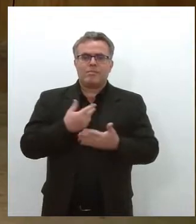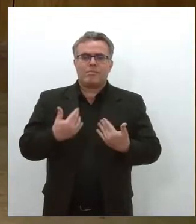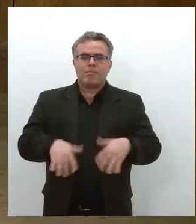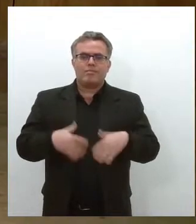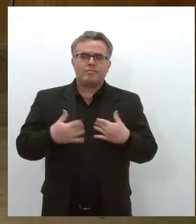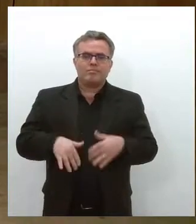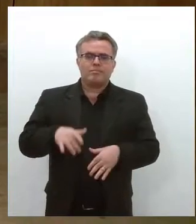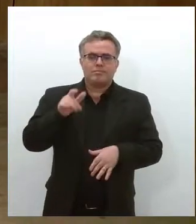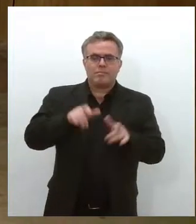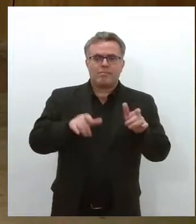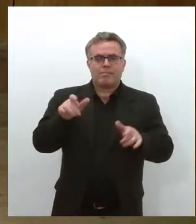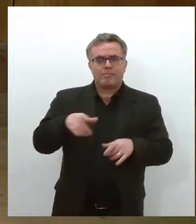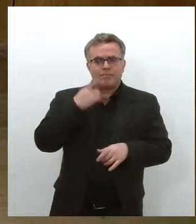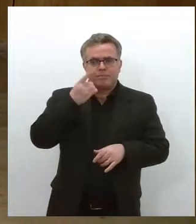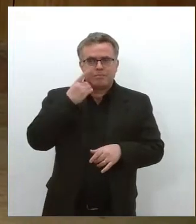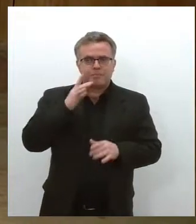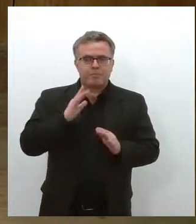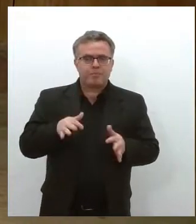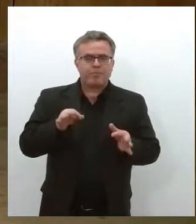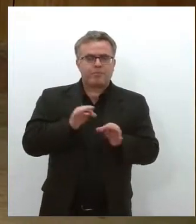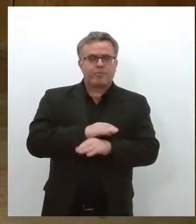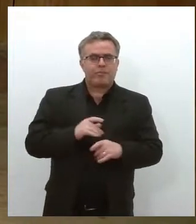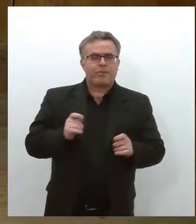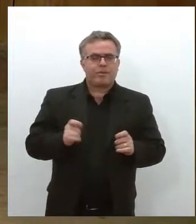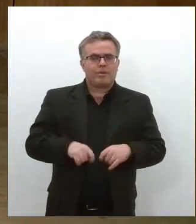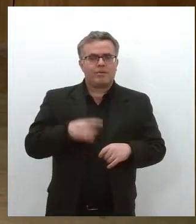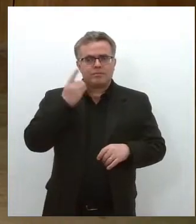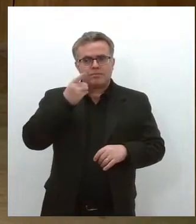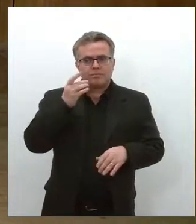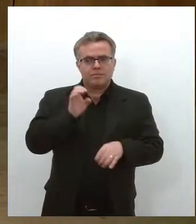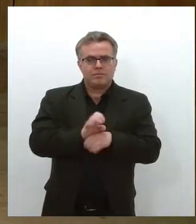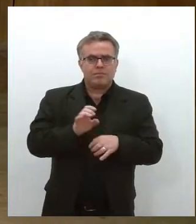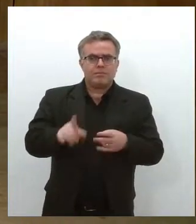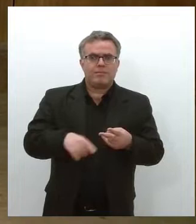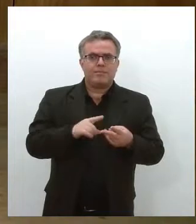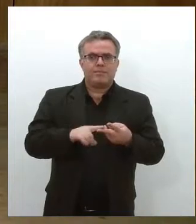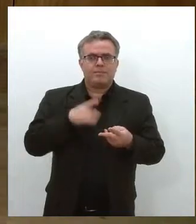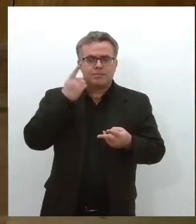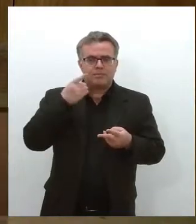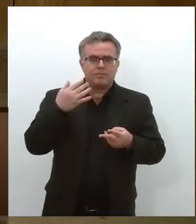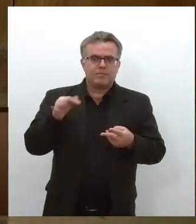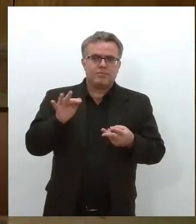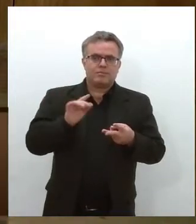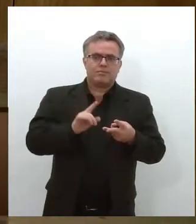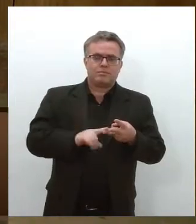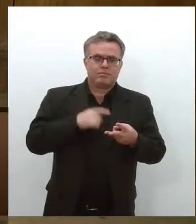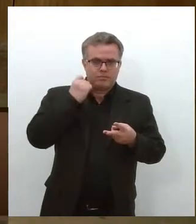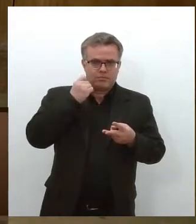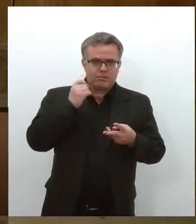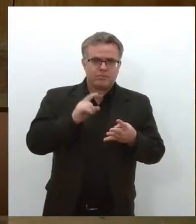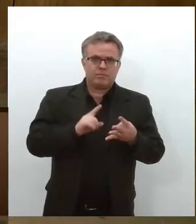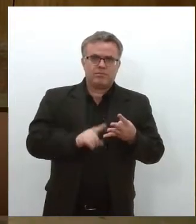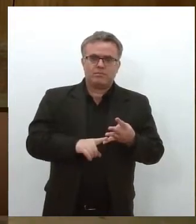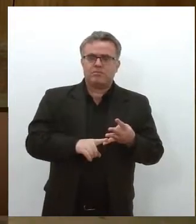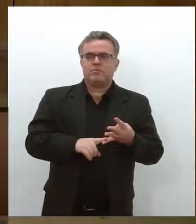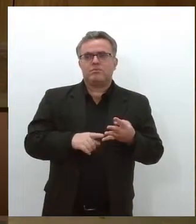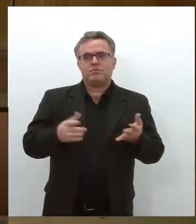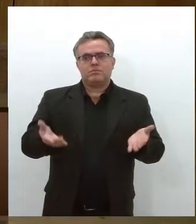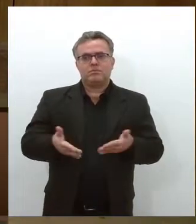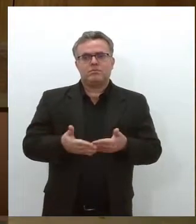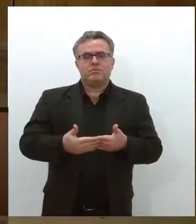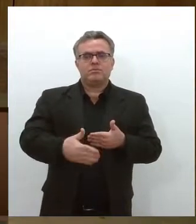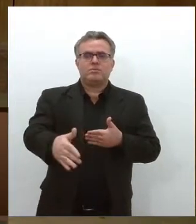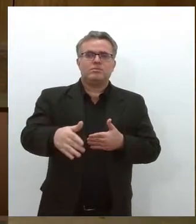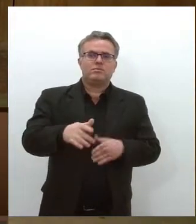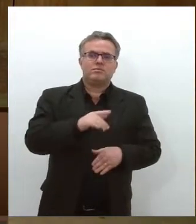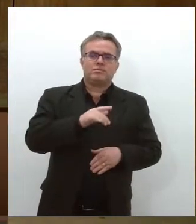relação a deputados estaduais, federais, senador, ficou para o segundo turno a decisão para presidente